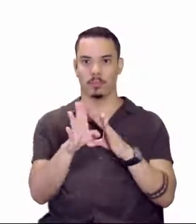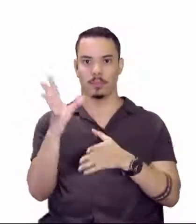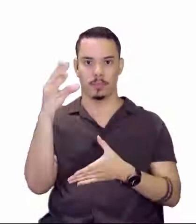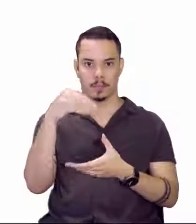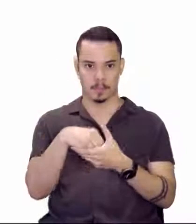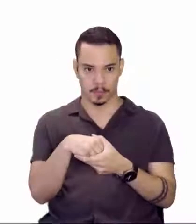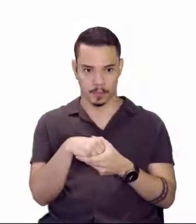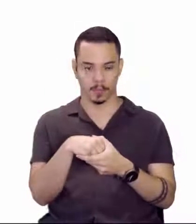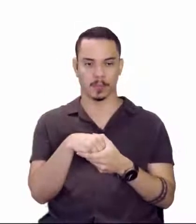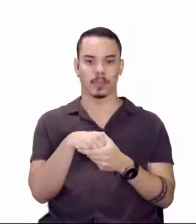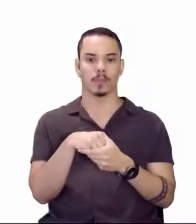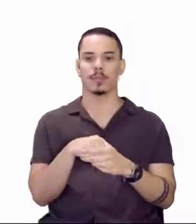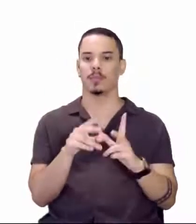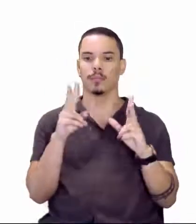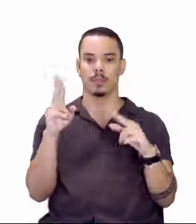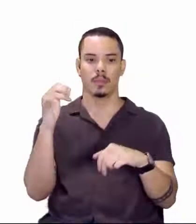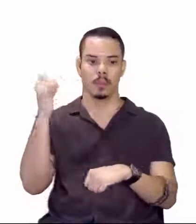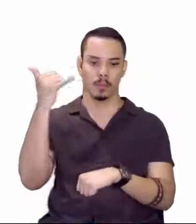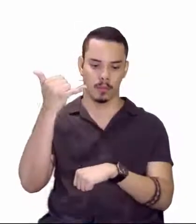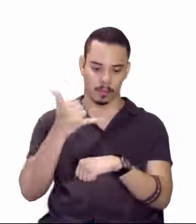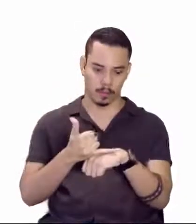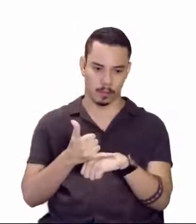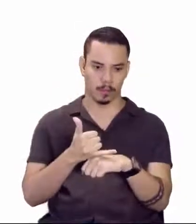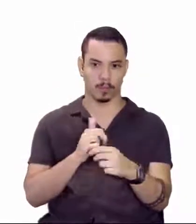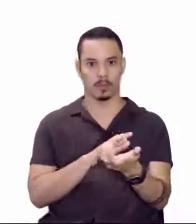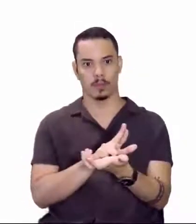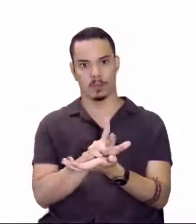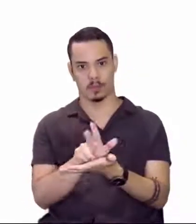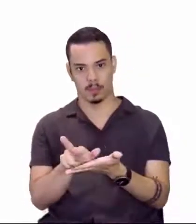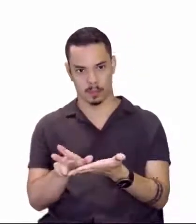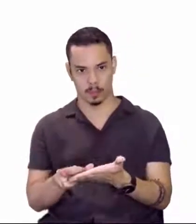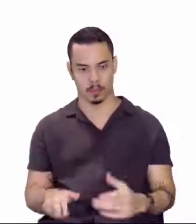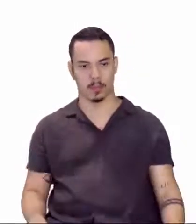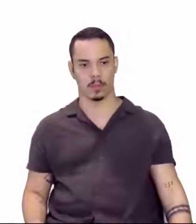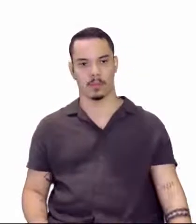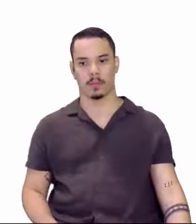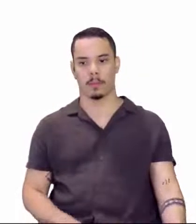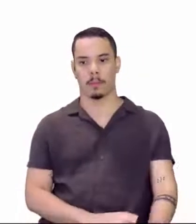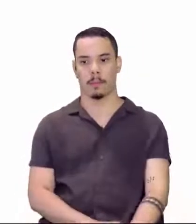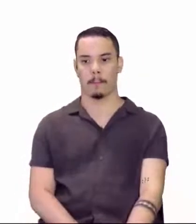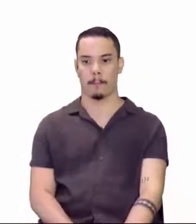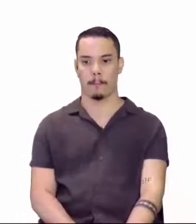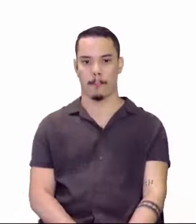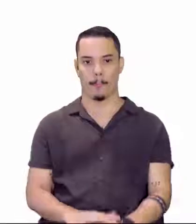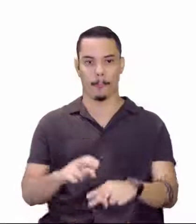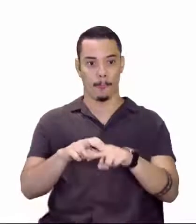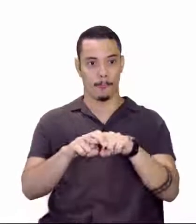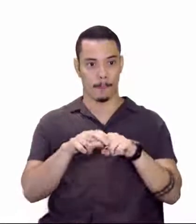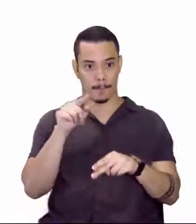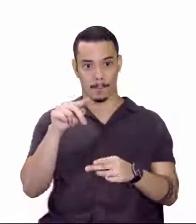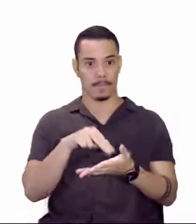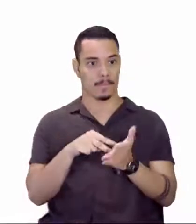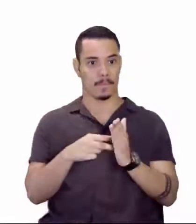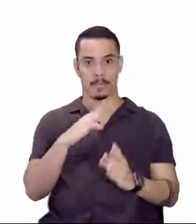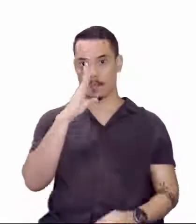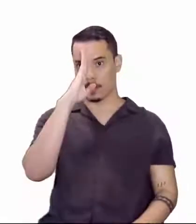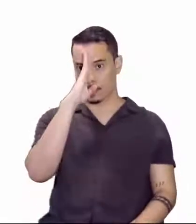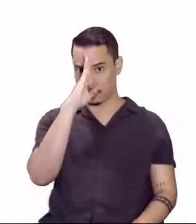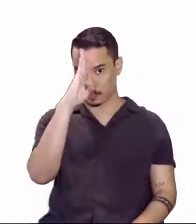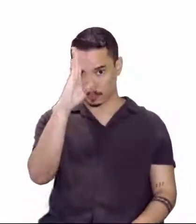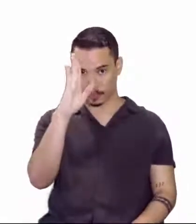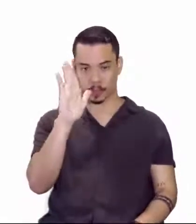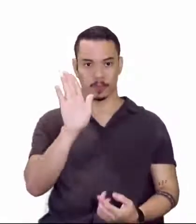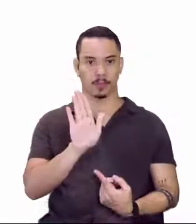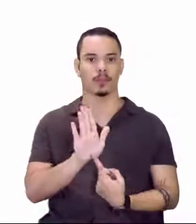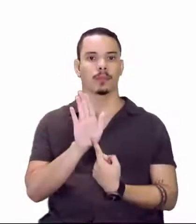metais. Assim como o ferro, entre outros, tá bom? Então, essa aqui é uma das propriedades básicas que